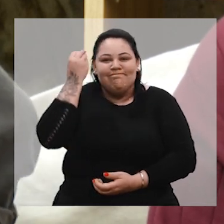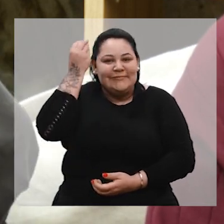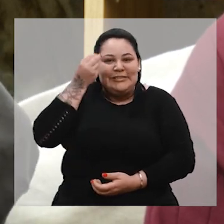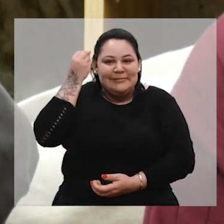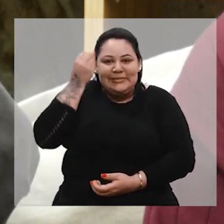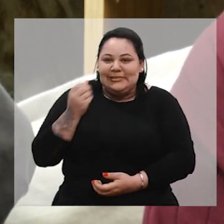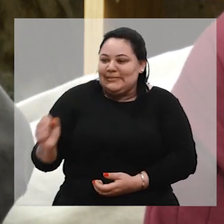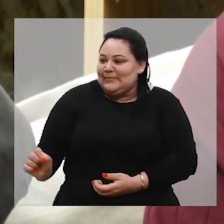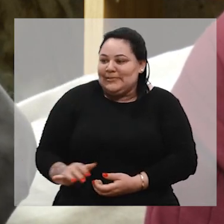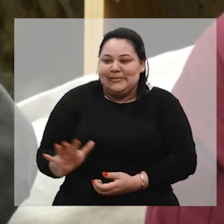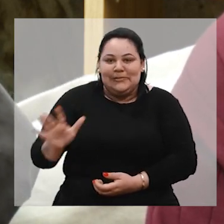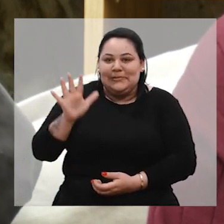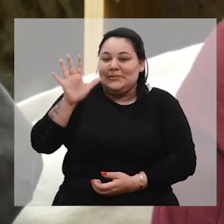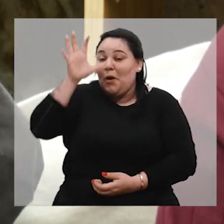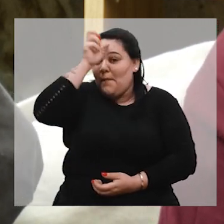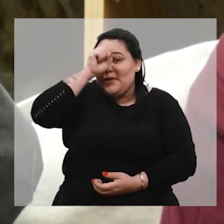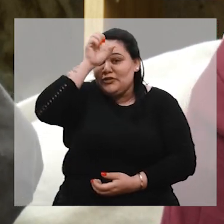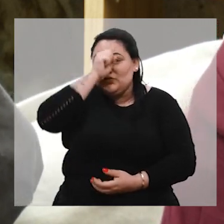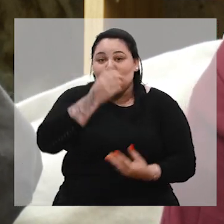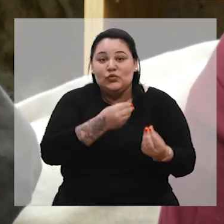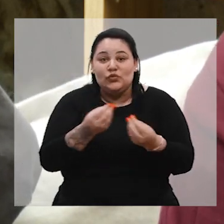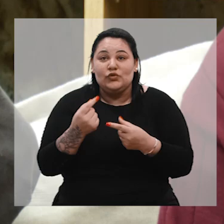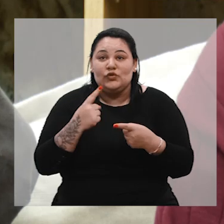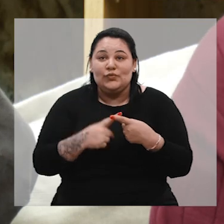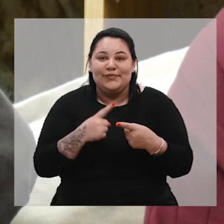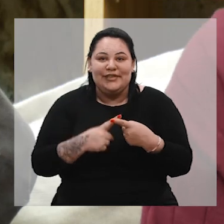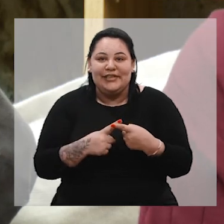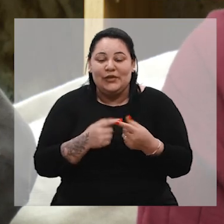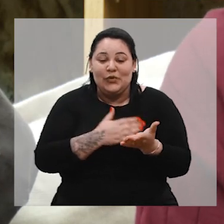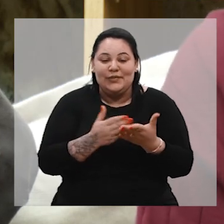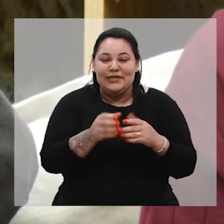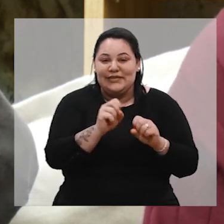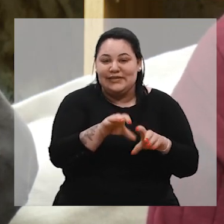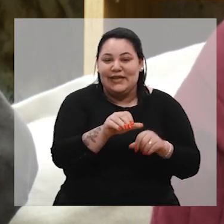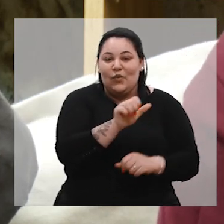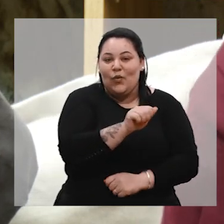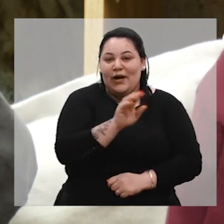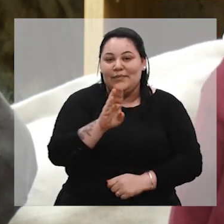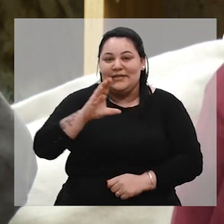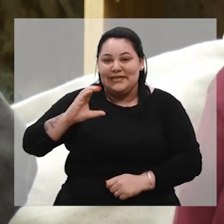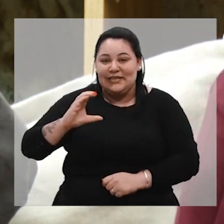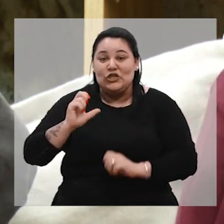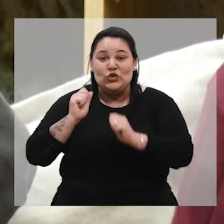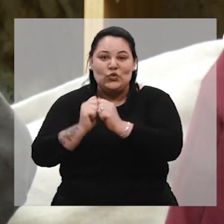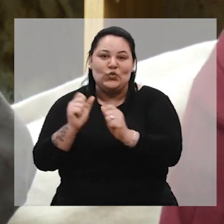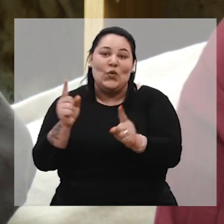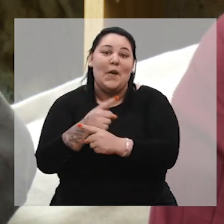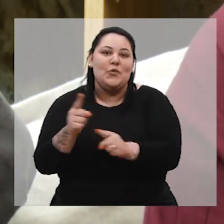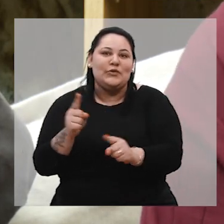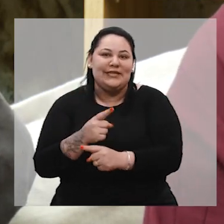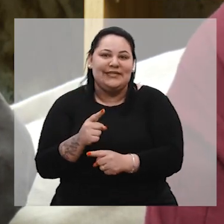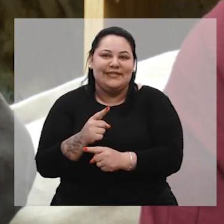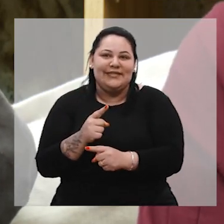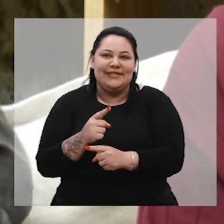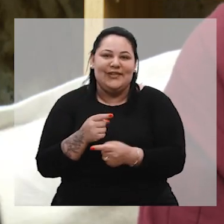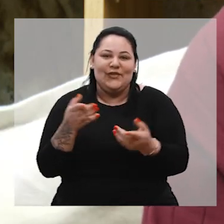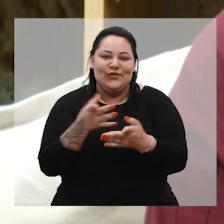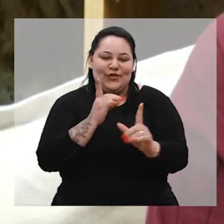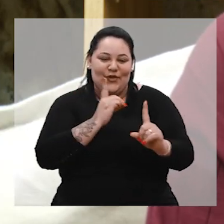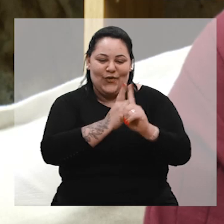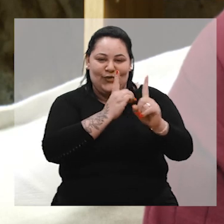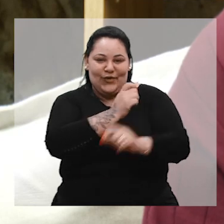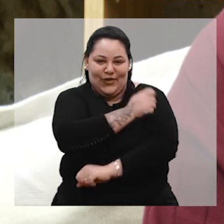assim uma experiência riquíssima para mim, porque eu comecei a alfabetizá-lo dentro da própria música. Hoje eu